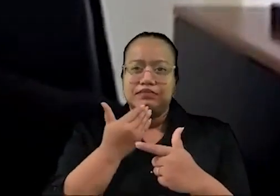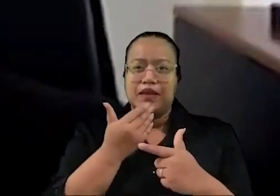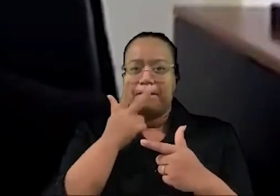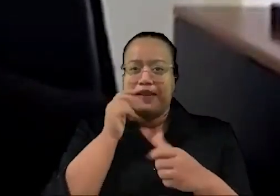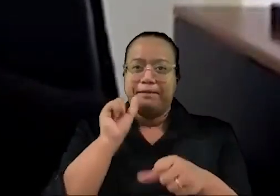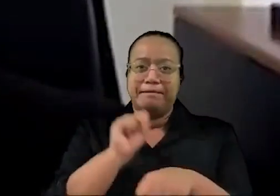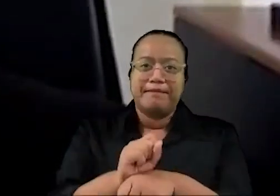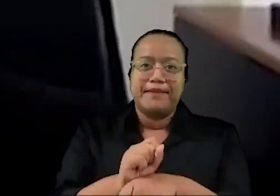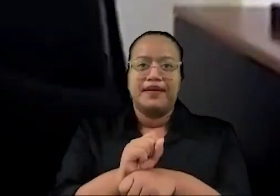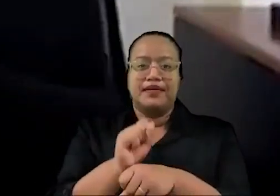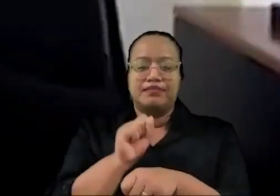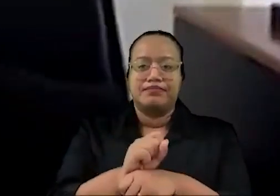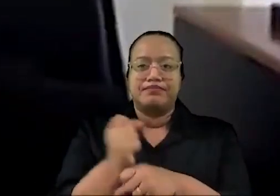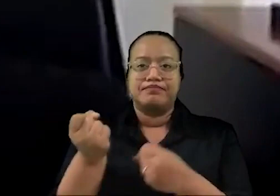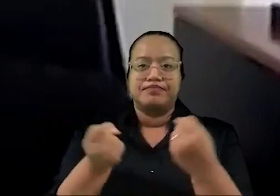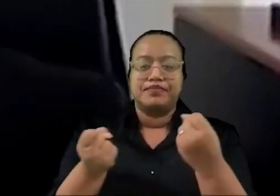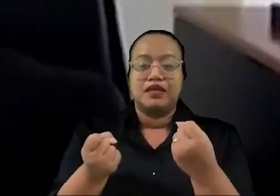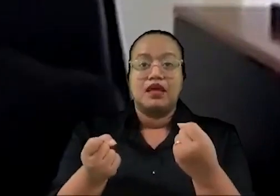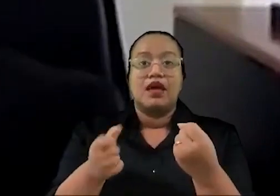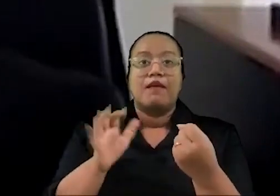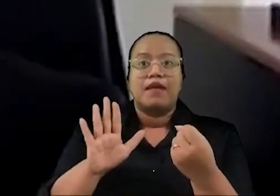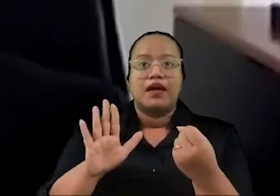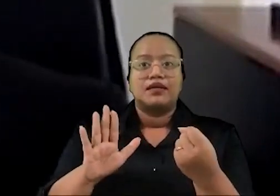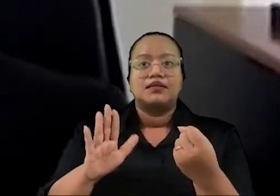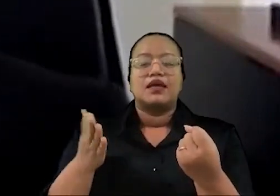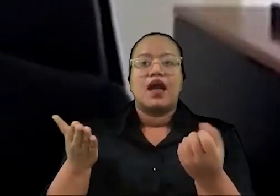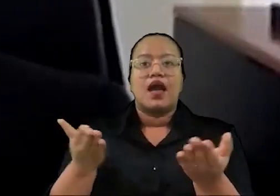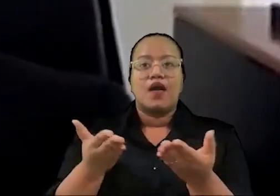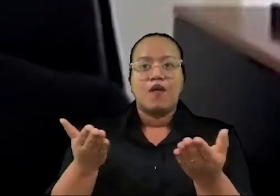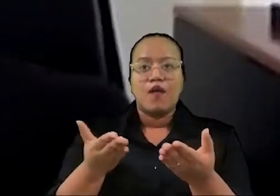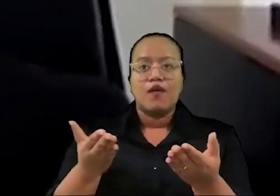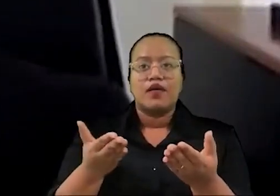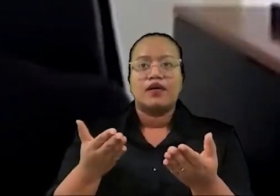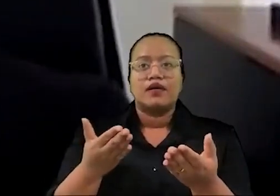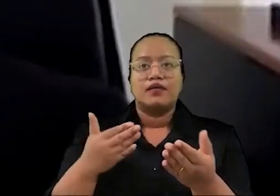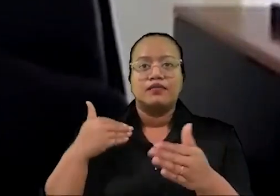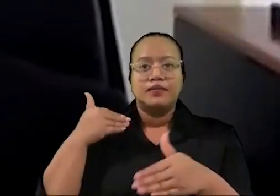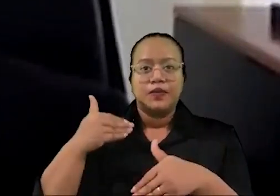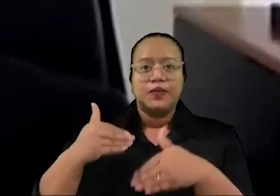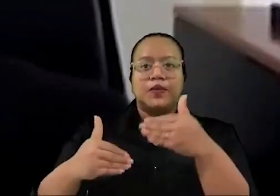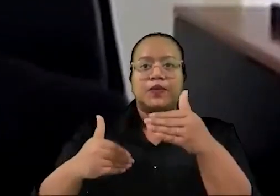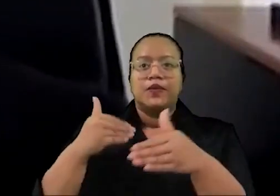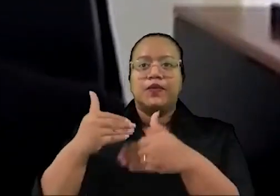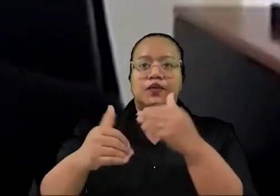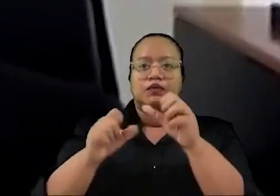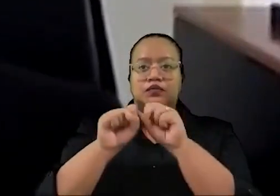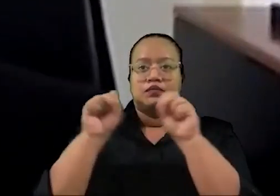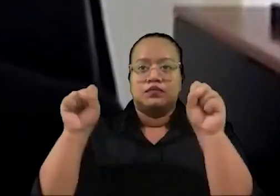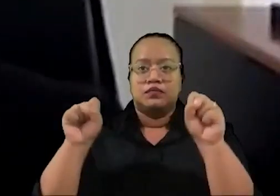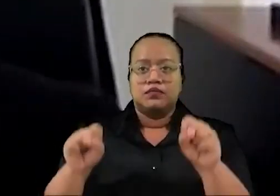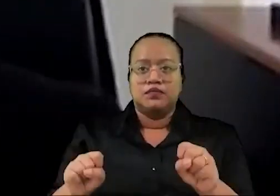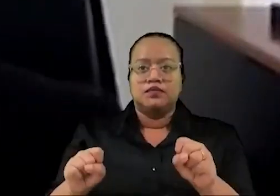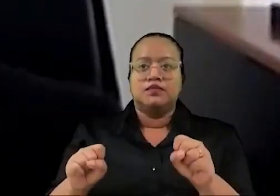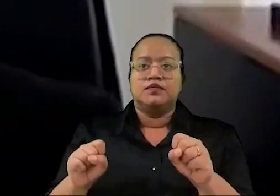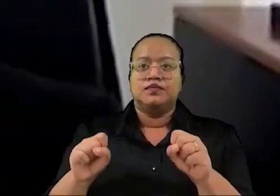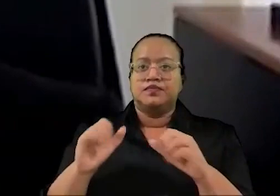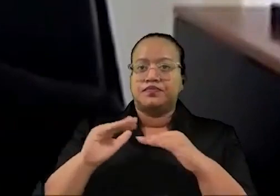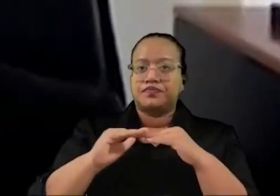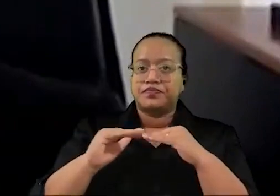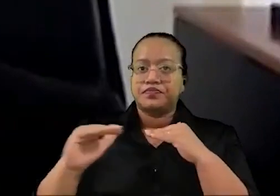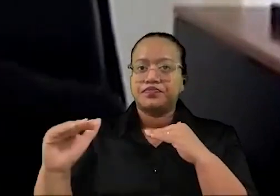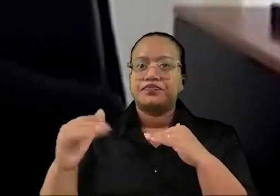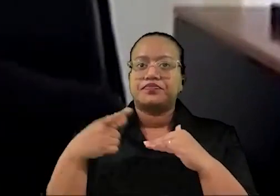Mas graças a Deus a gente vem melhorando, o sistema está estável e a gente vem cada dia